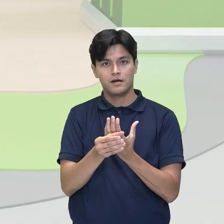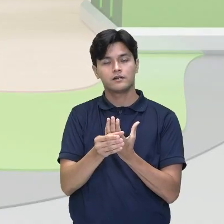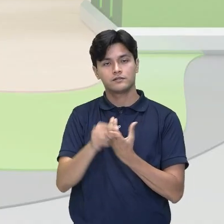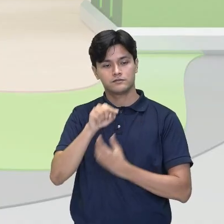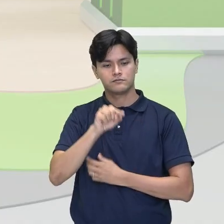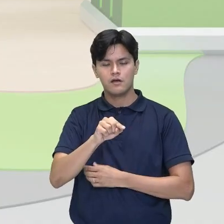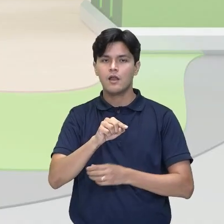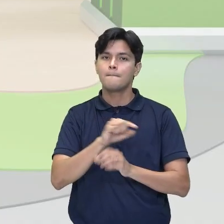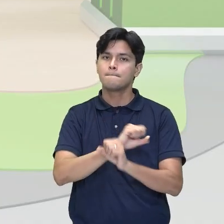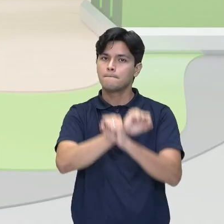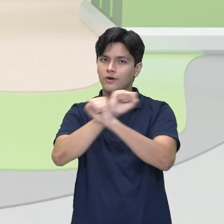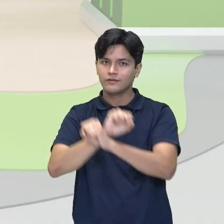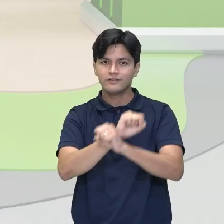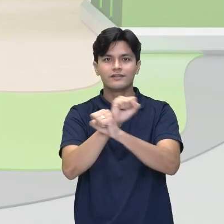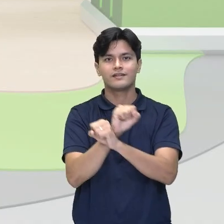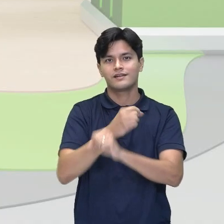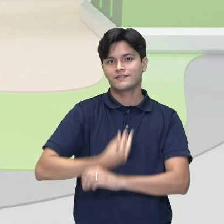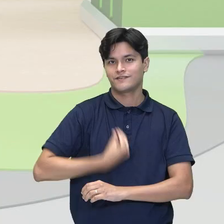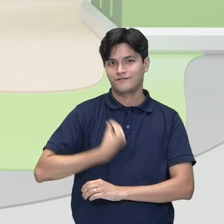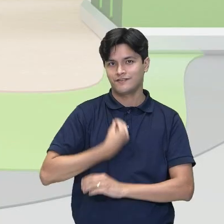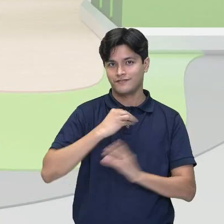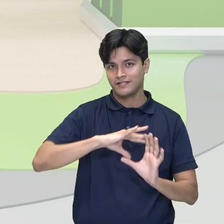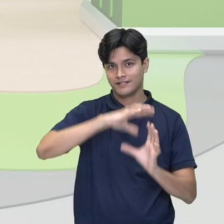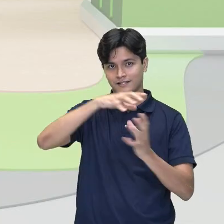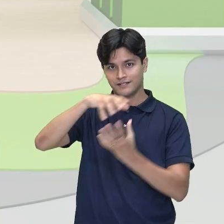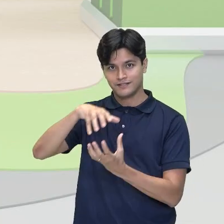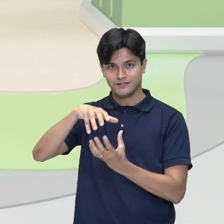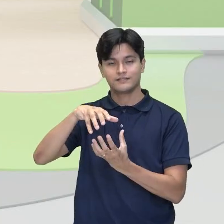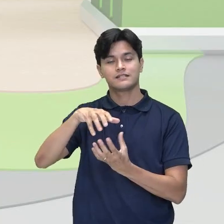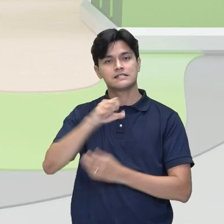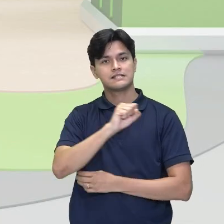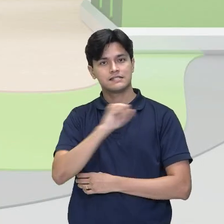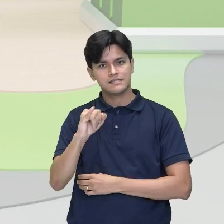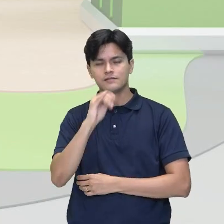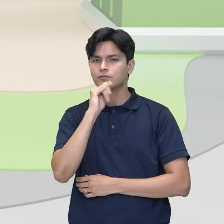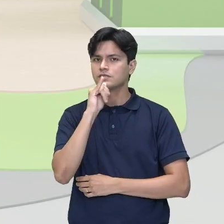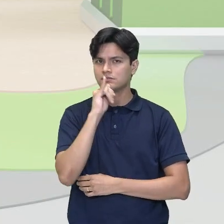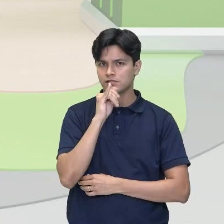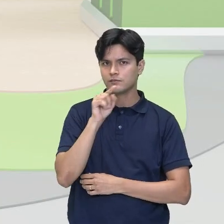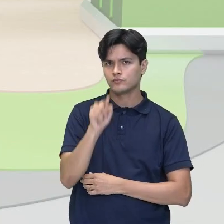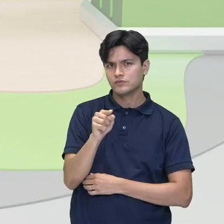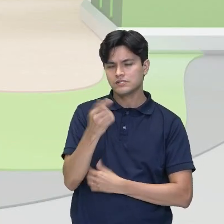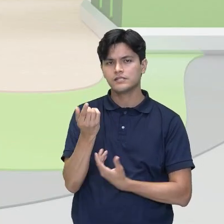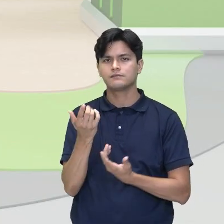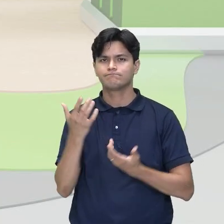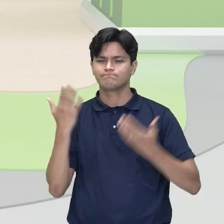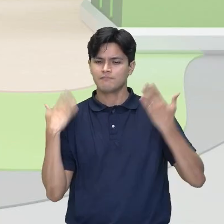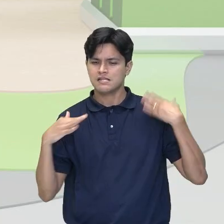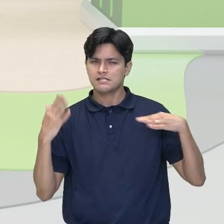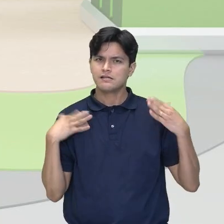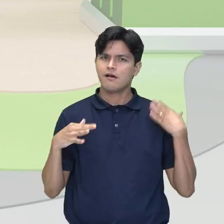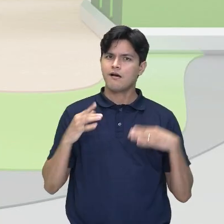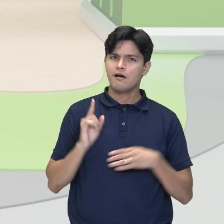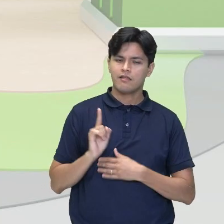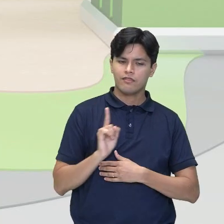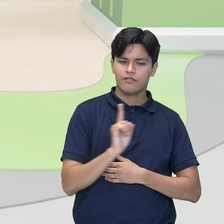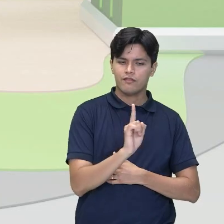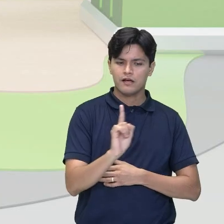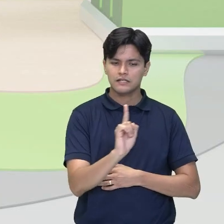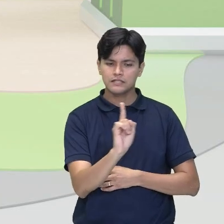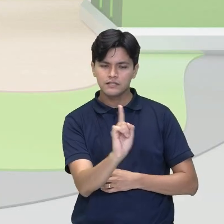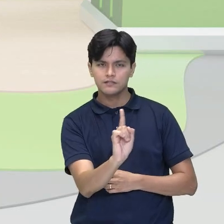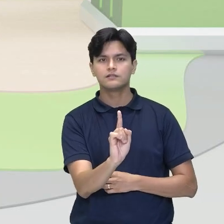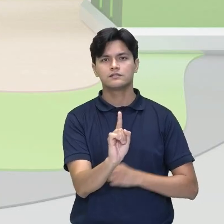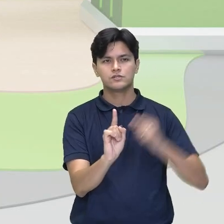Terra. E uma exposição prolongada à radiação pode causar